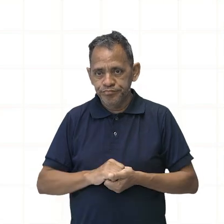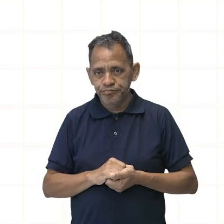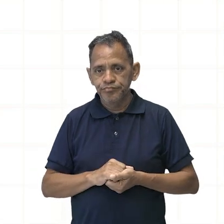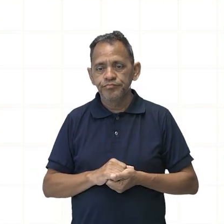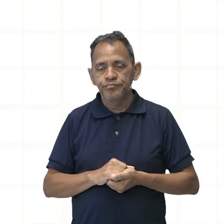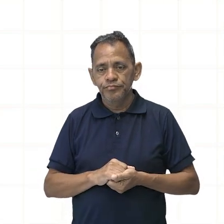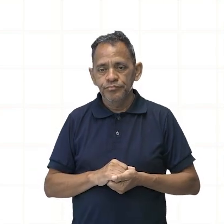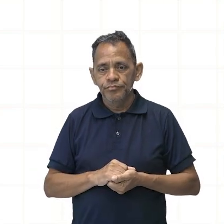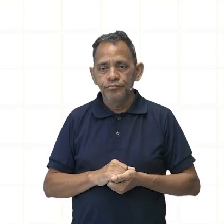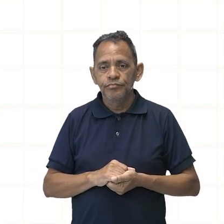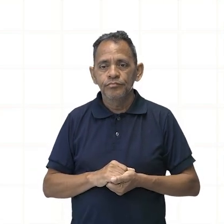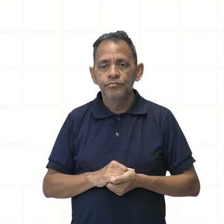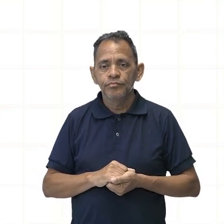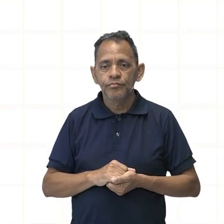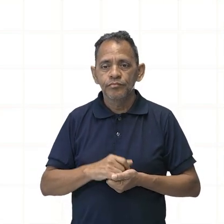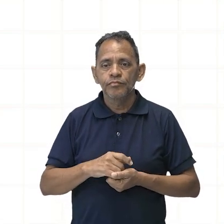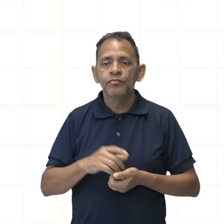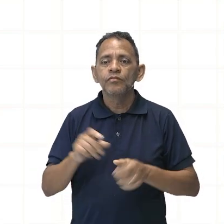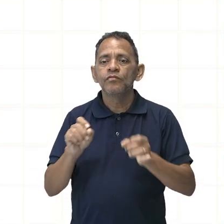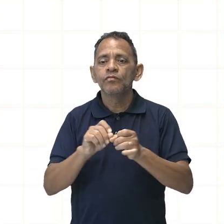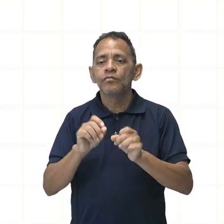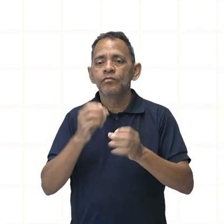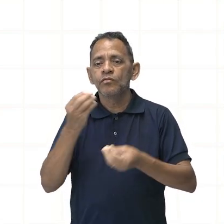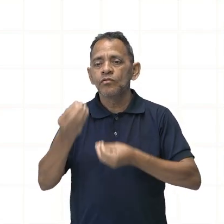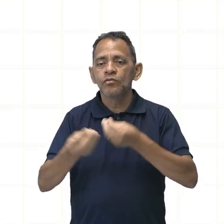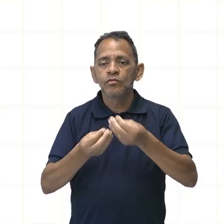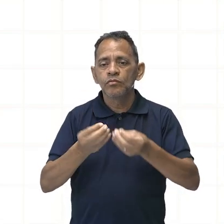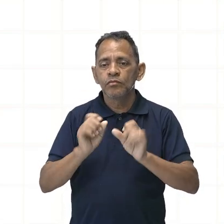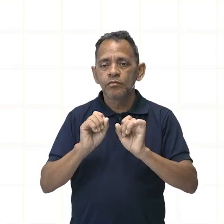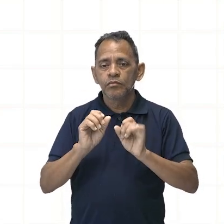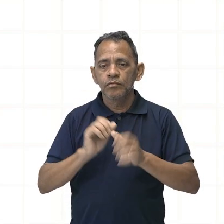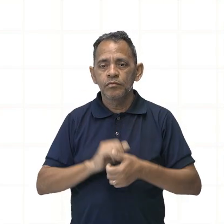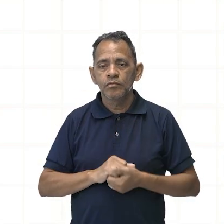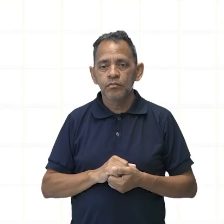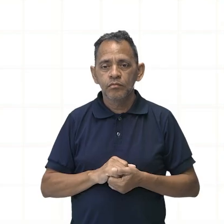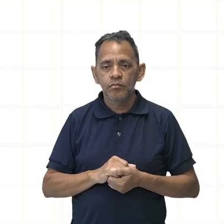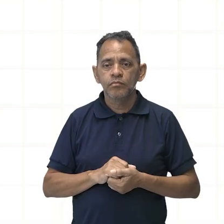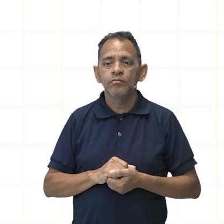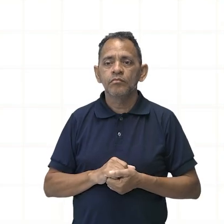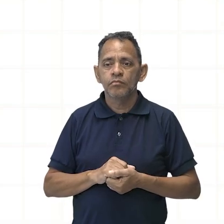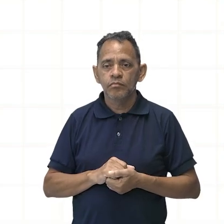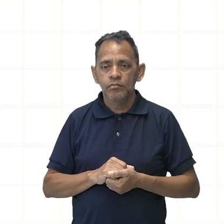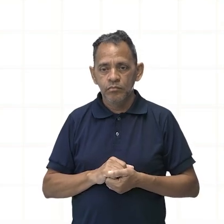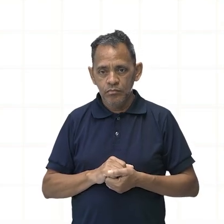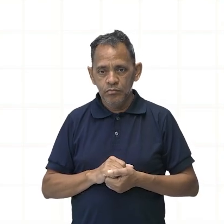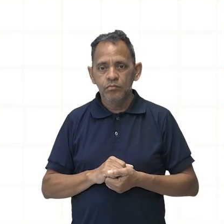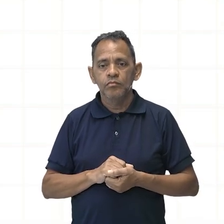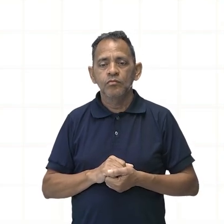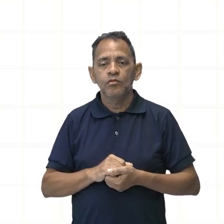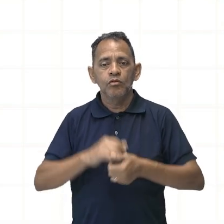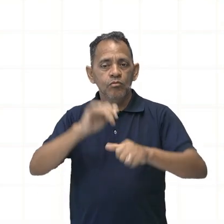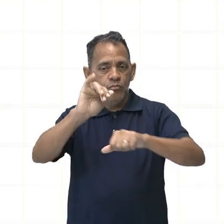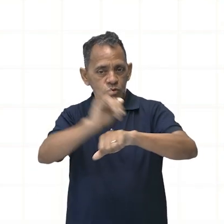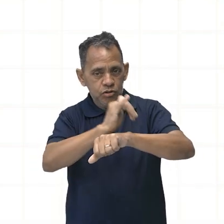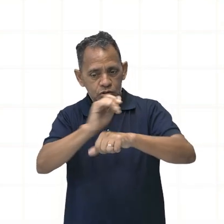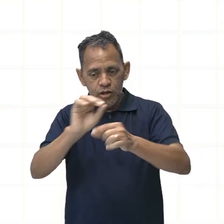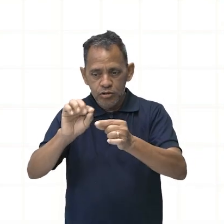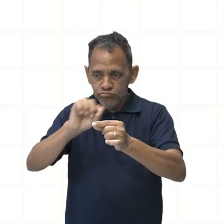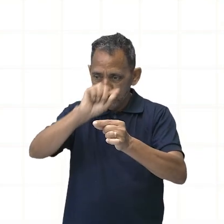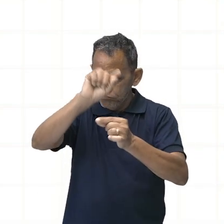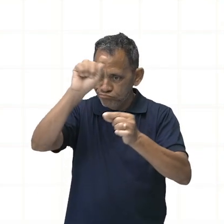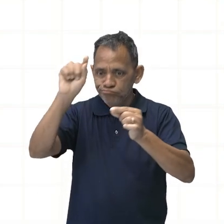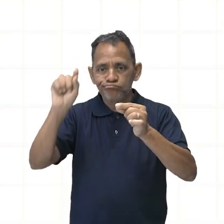isso acaba fazendo, é como se fosse, né, um círculo aí, seguindo aí todos esses